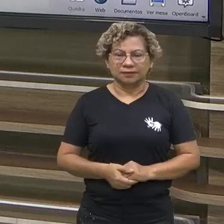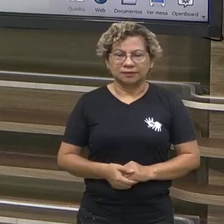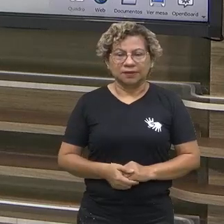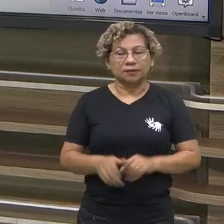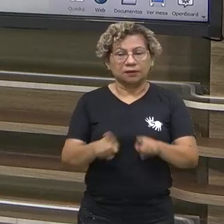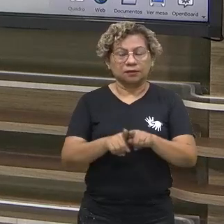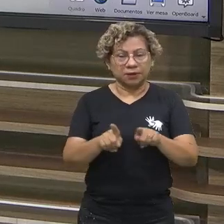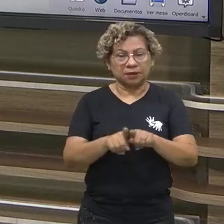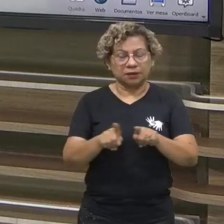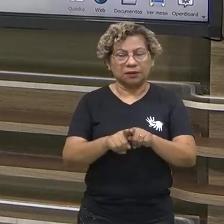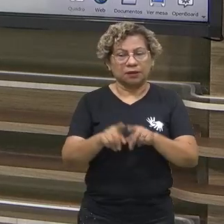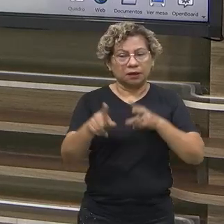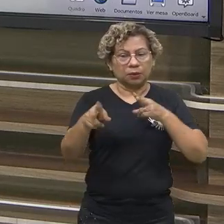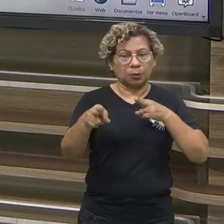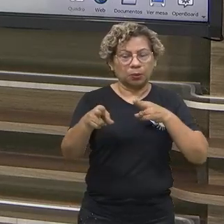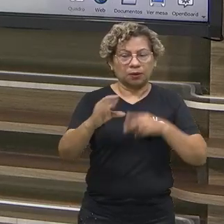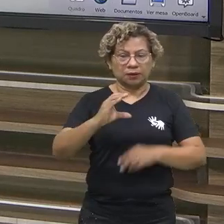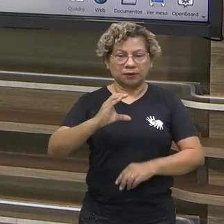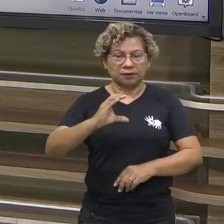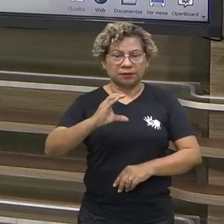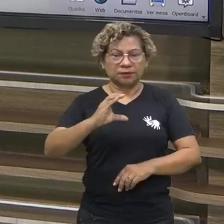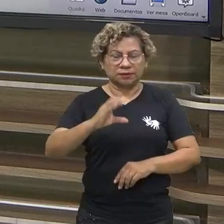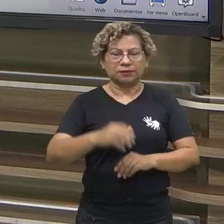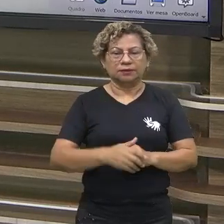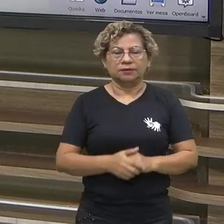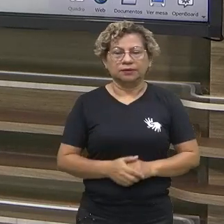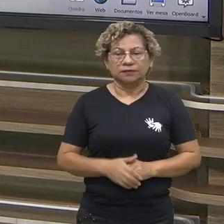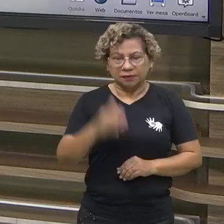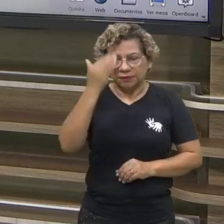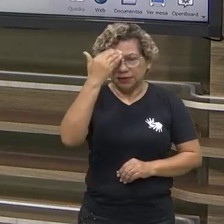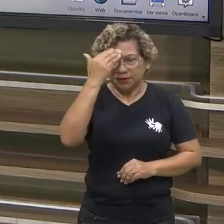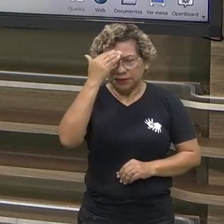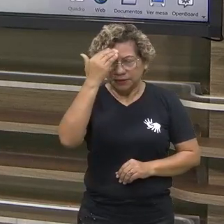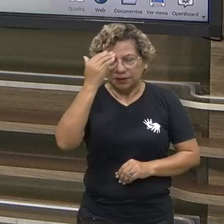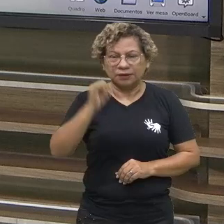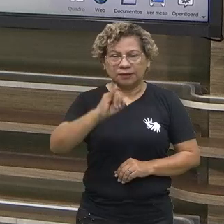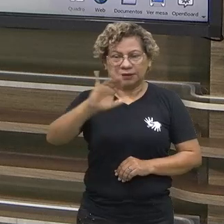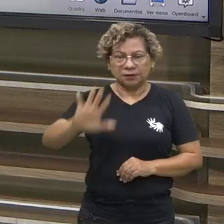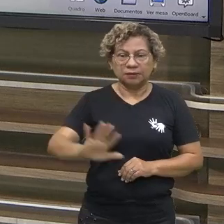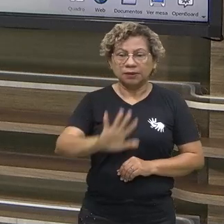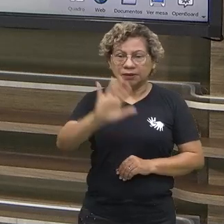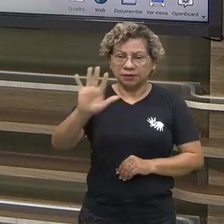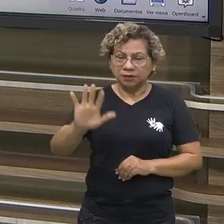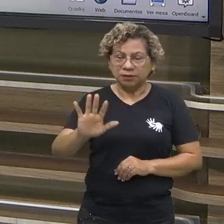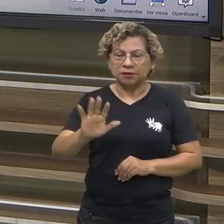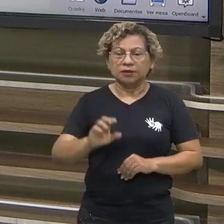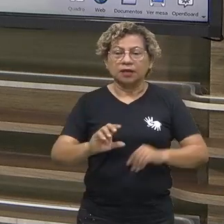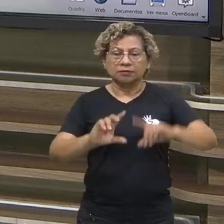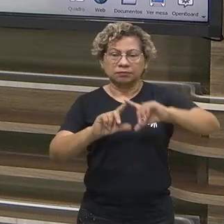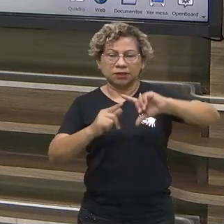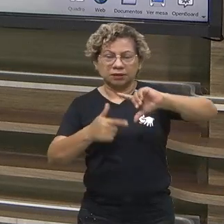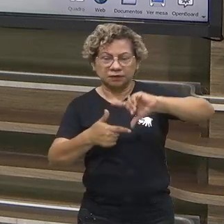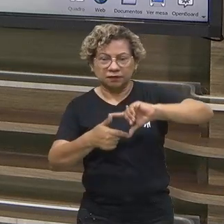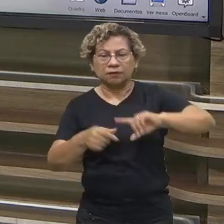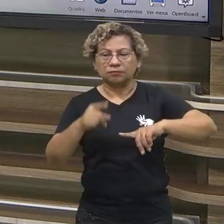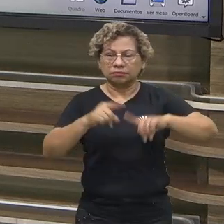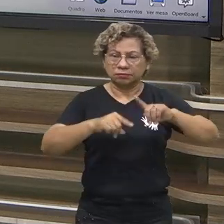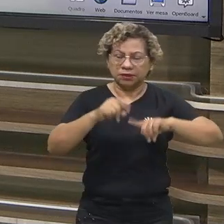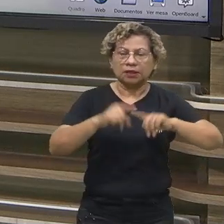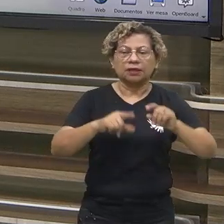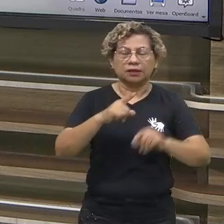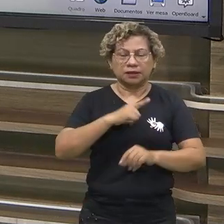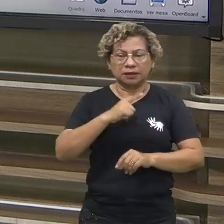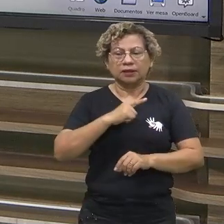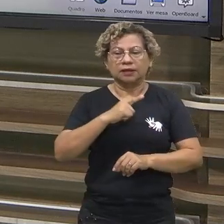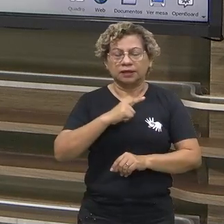Rafael, porque você já entendeu. Na verdade, ela ficou fácil, que você já entendeu que as formas dos objetos, elas muitas